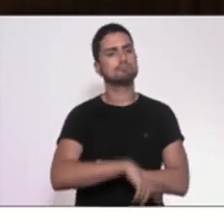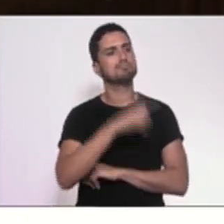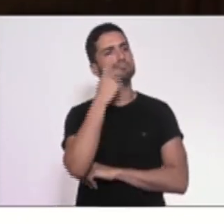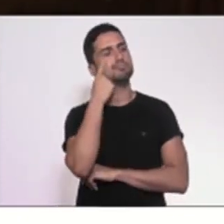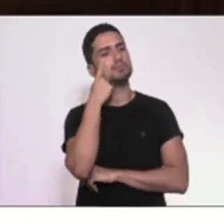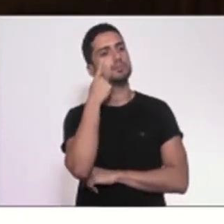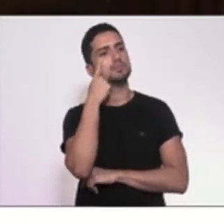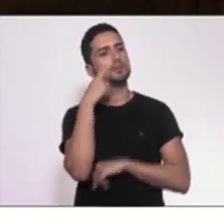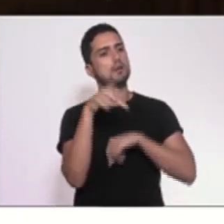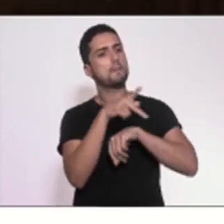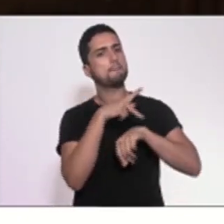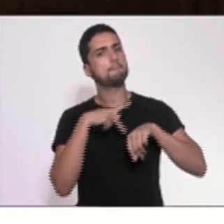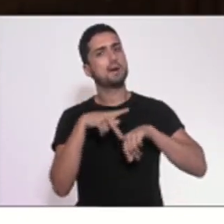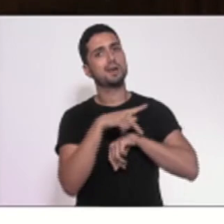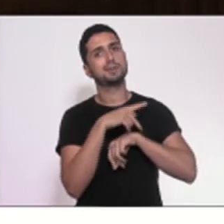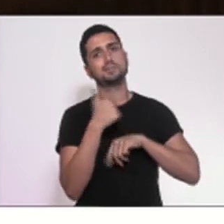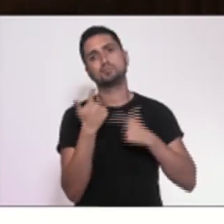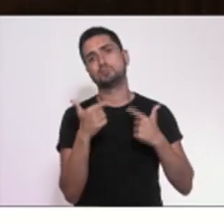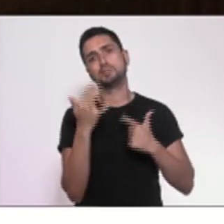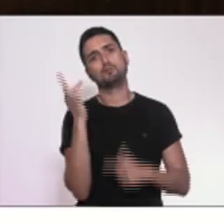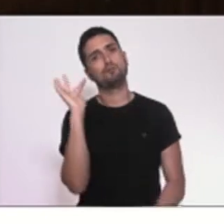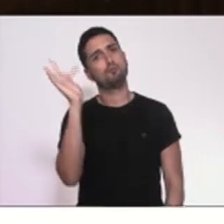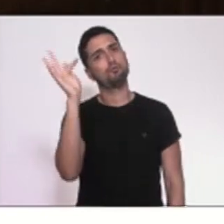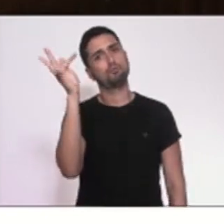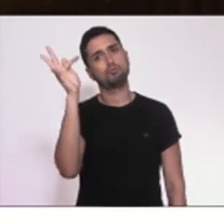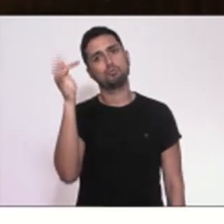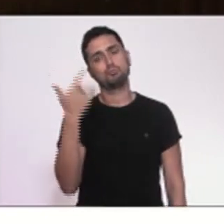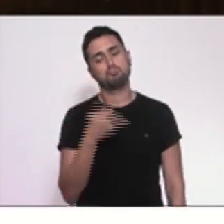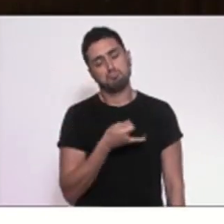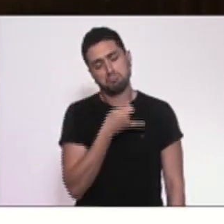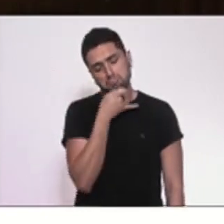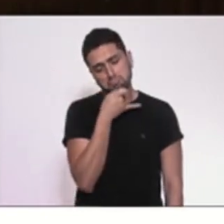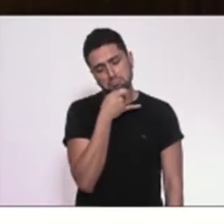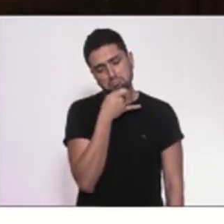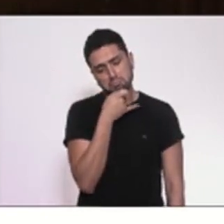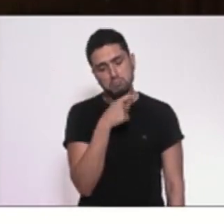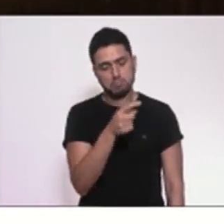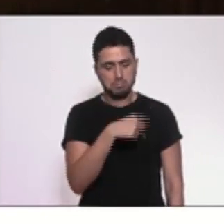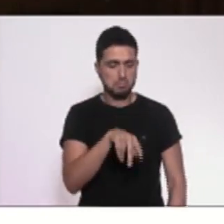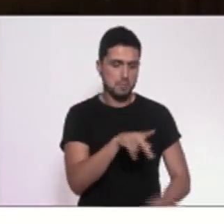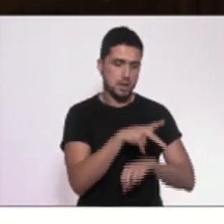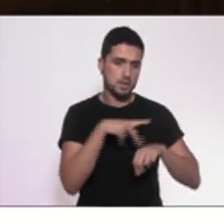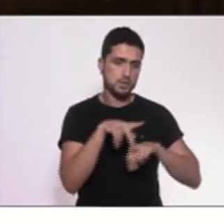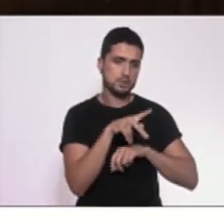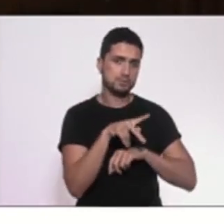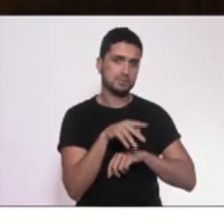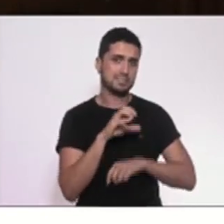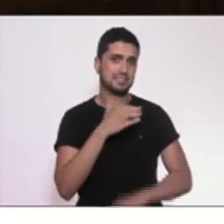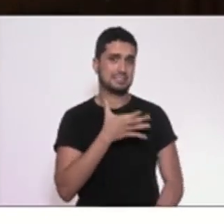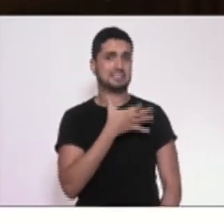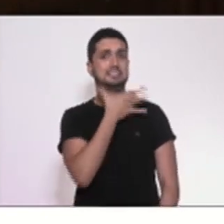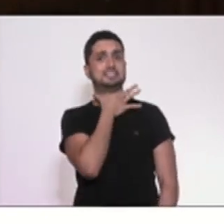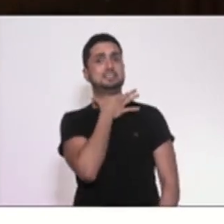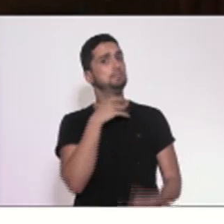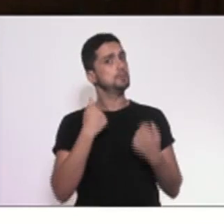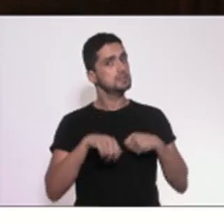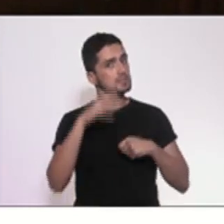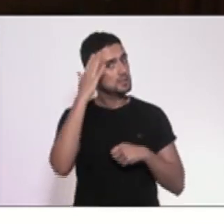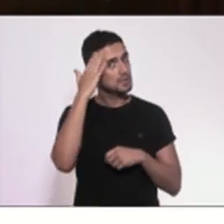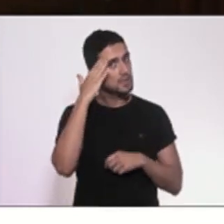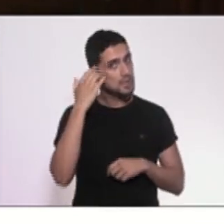vê um país sem perspectiva de futuro, entenda a importância da educação, da ciência e